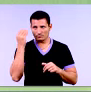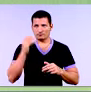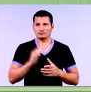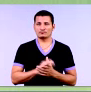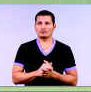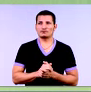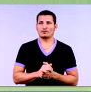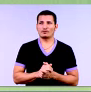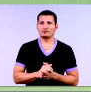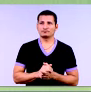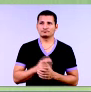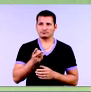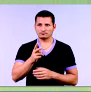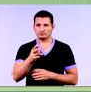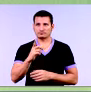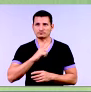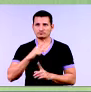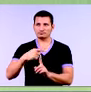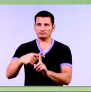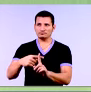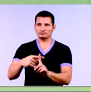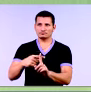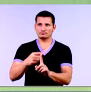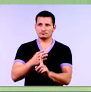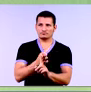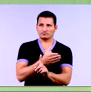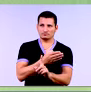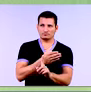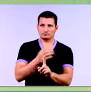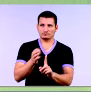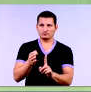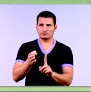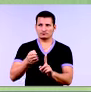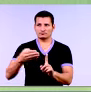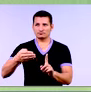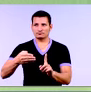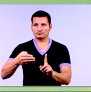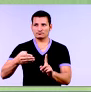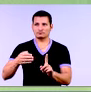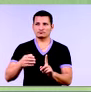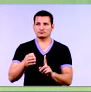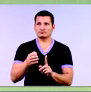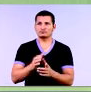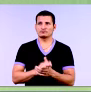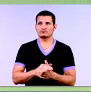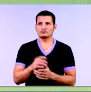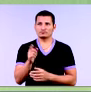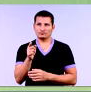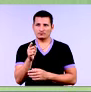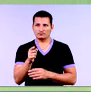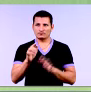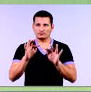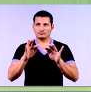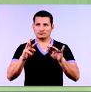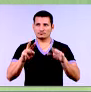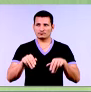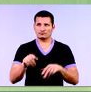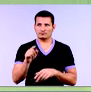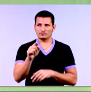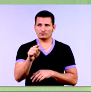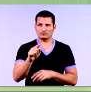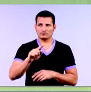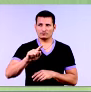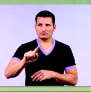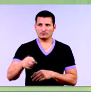em erros. Sempre existe um espaço antes. Aqui eu finalizei. Neste caso, olha, aqui